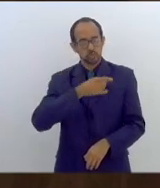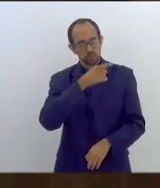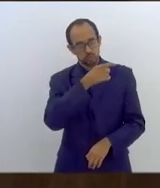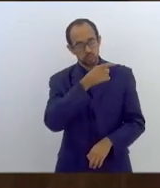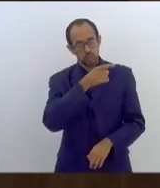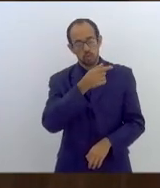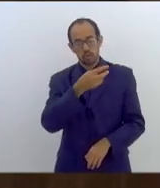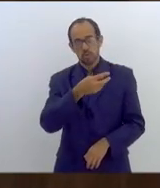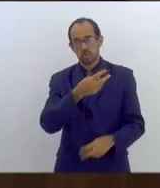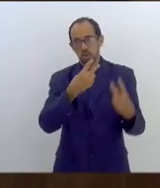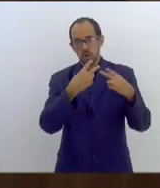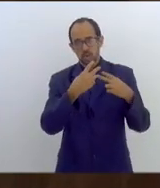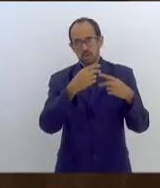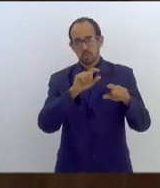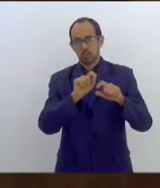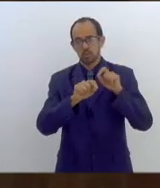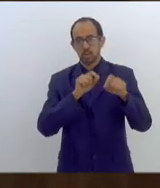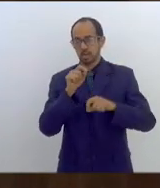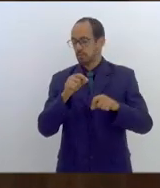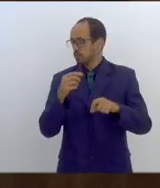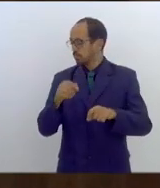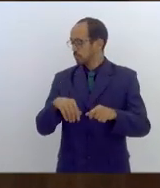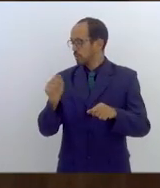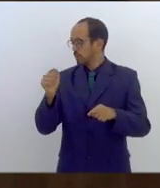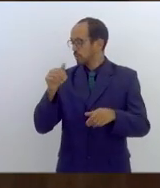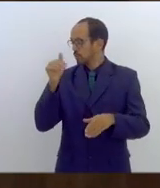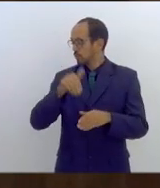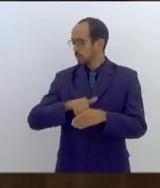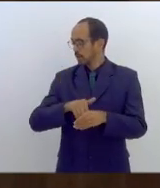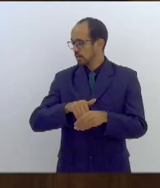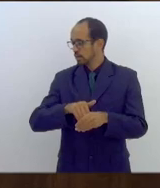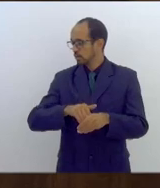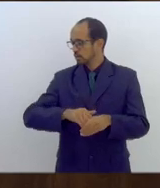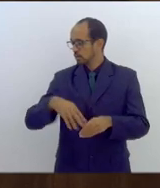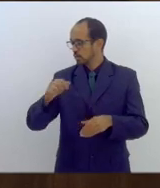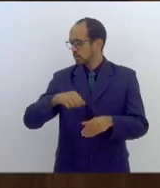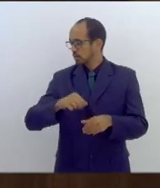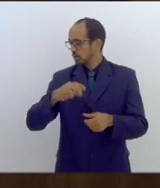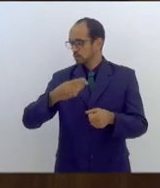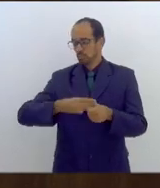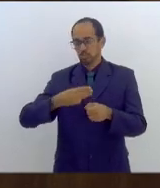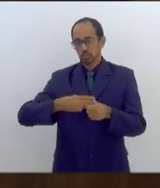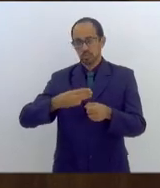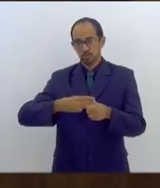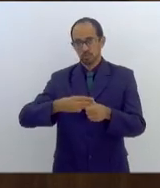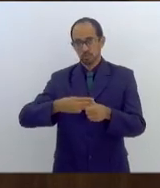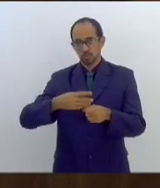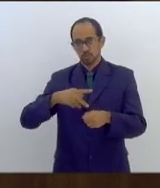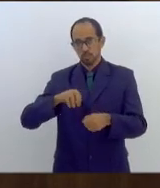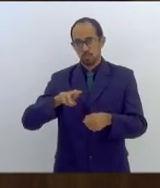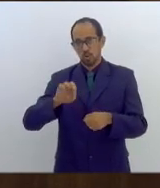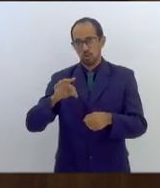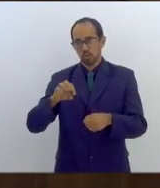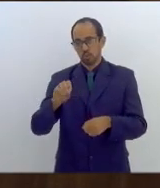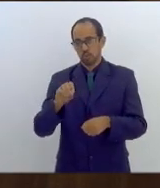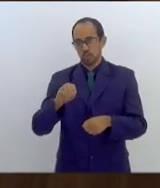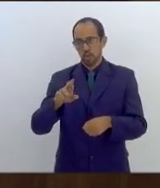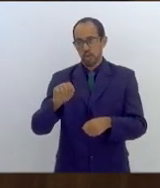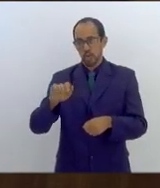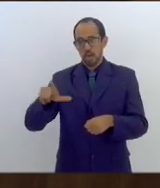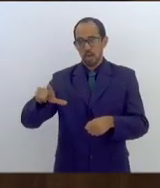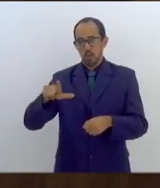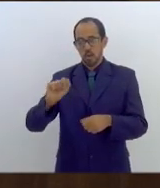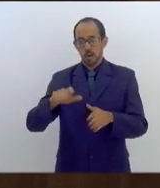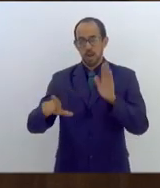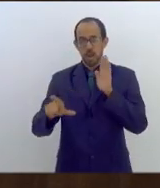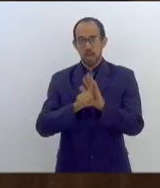Foi sancionada, deputada Renata Souza, no município de Porto Real, a Lei 824, deputada Marta Rocha, que é a